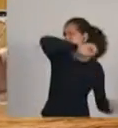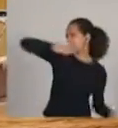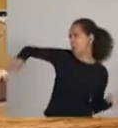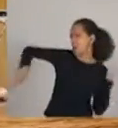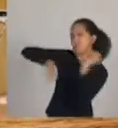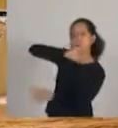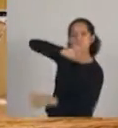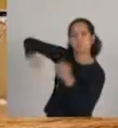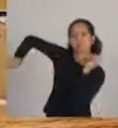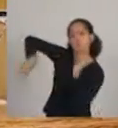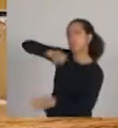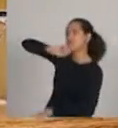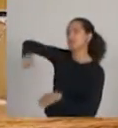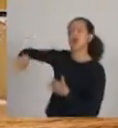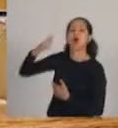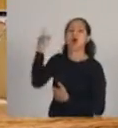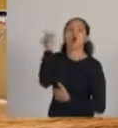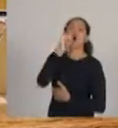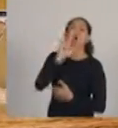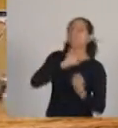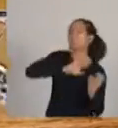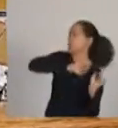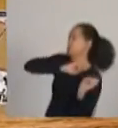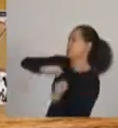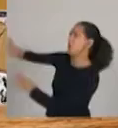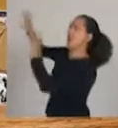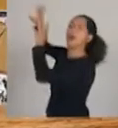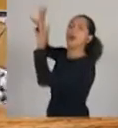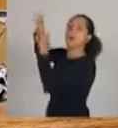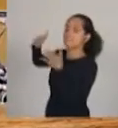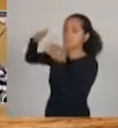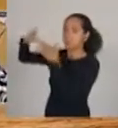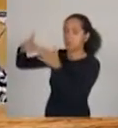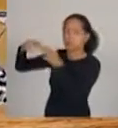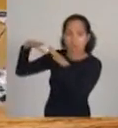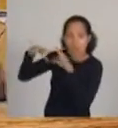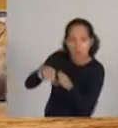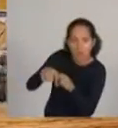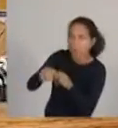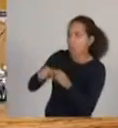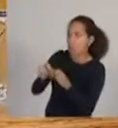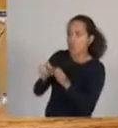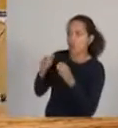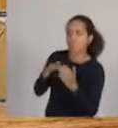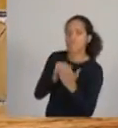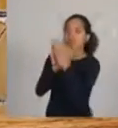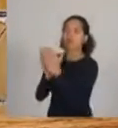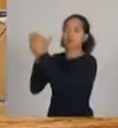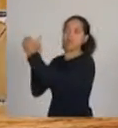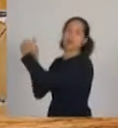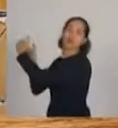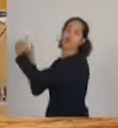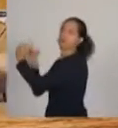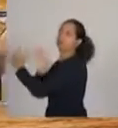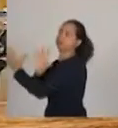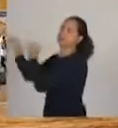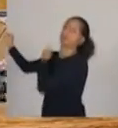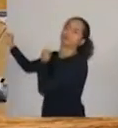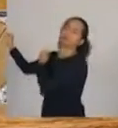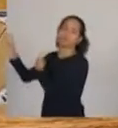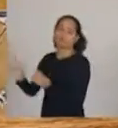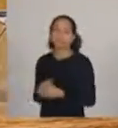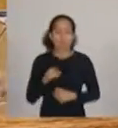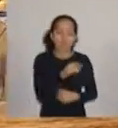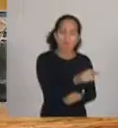eles conseguiram expulsar os invasores. Então, essa terra que teve esse ato